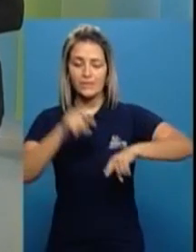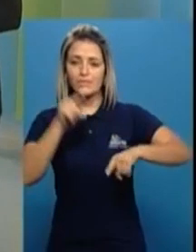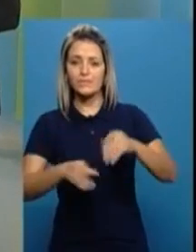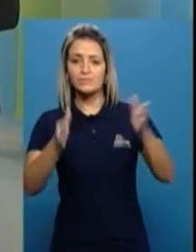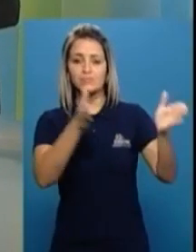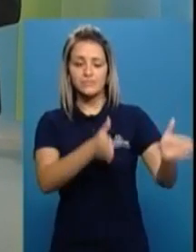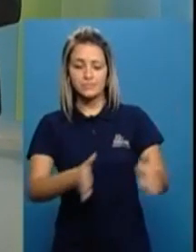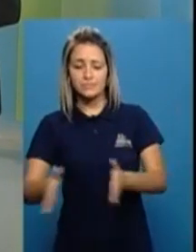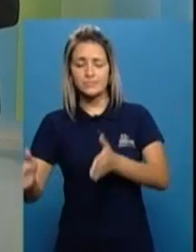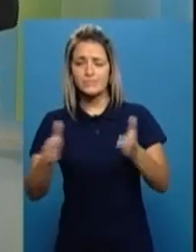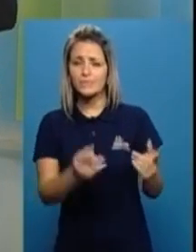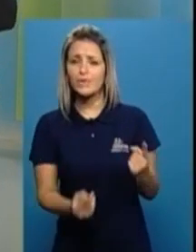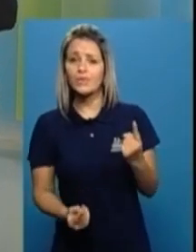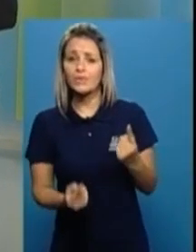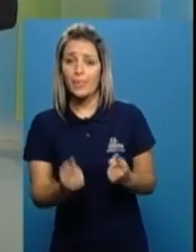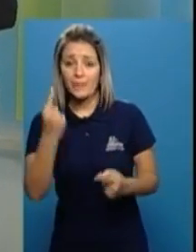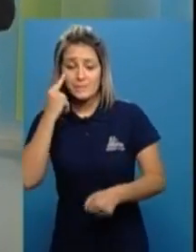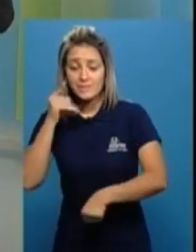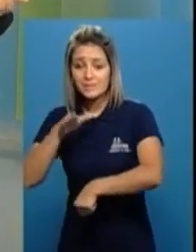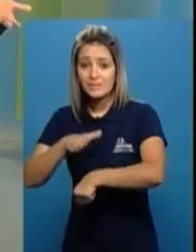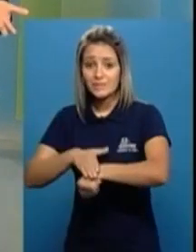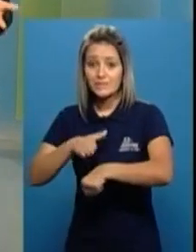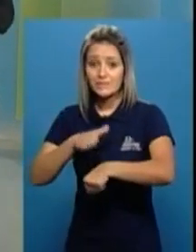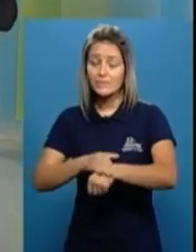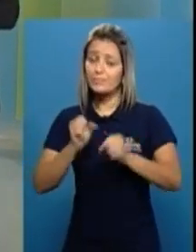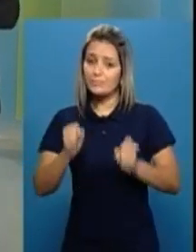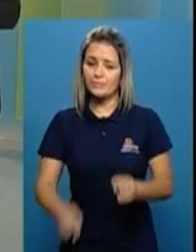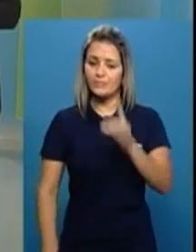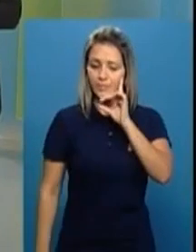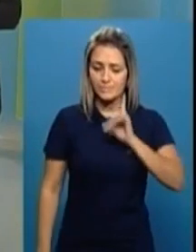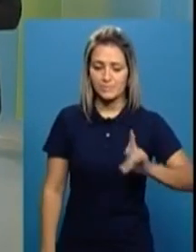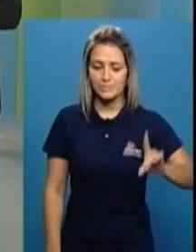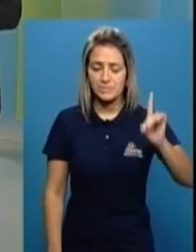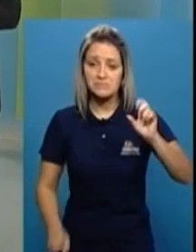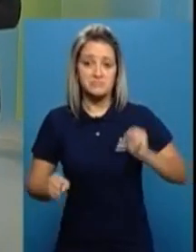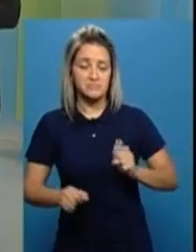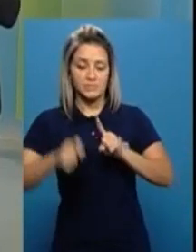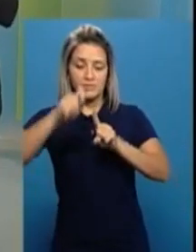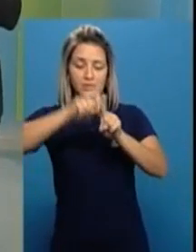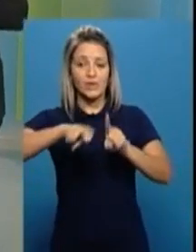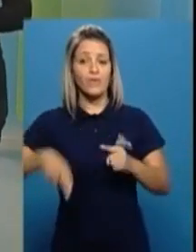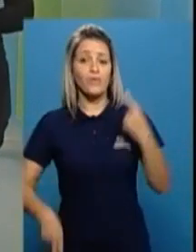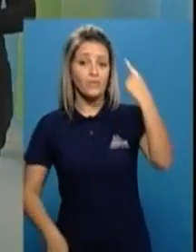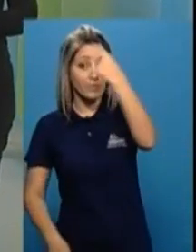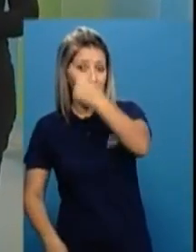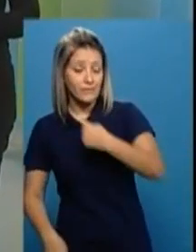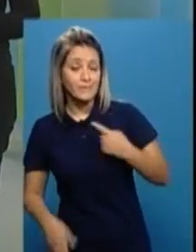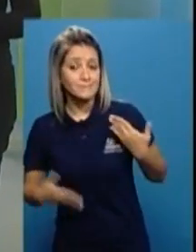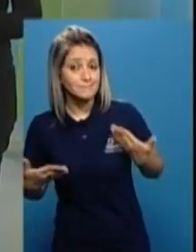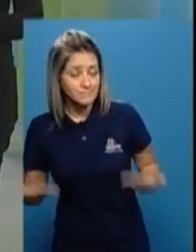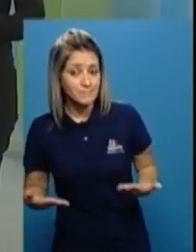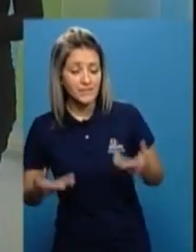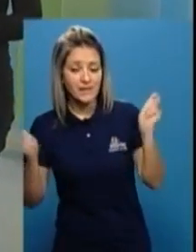serem produzidos por uma unidade de tempo? Seria por dia, por mês ou por hora? Qual será a